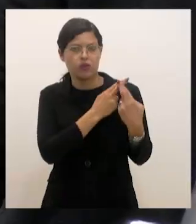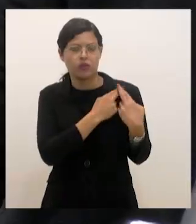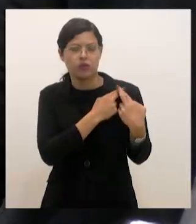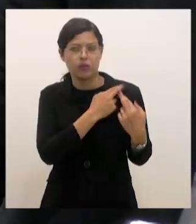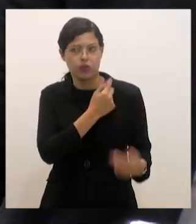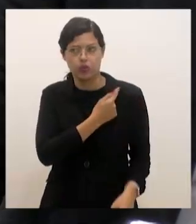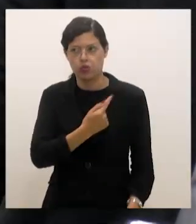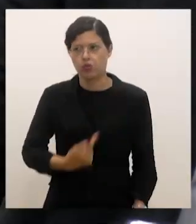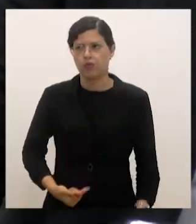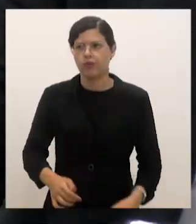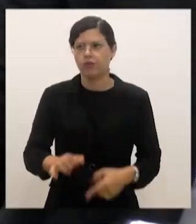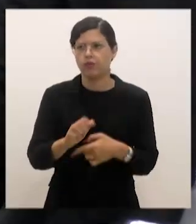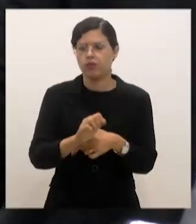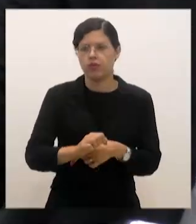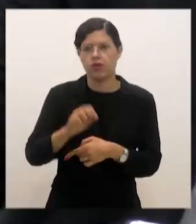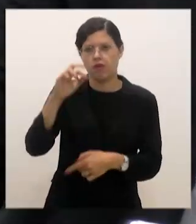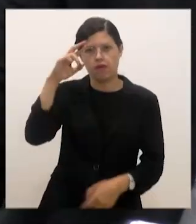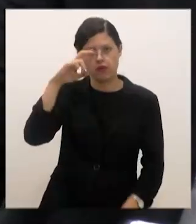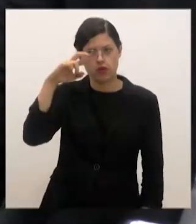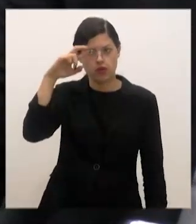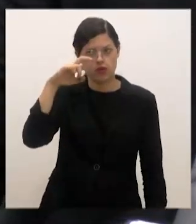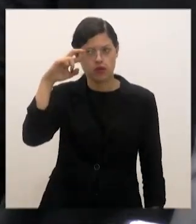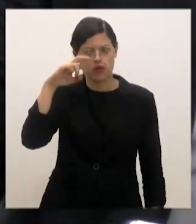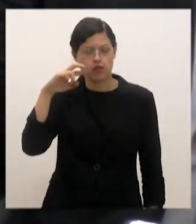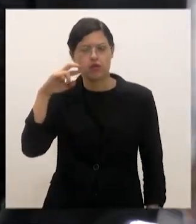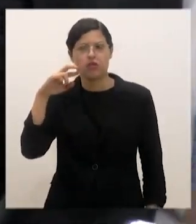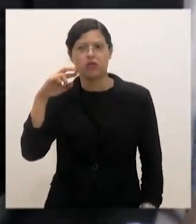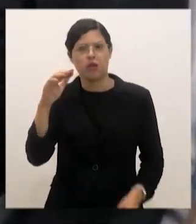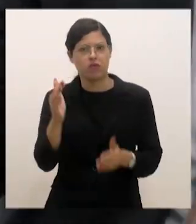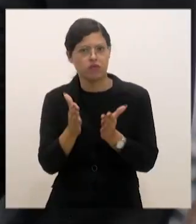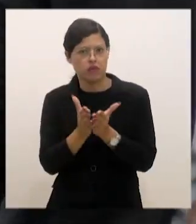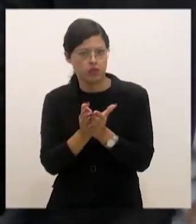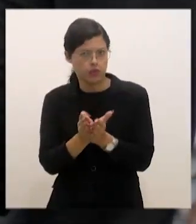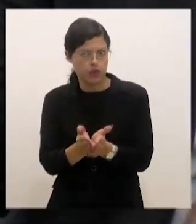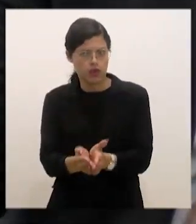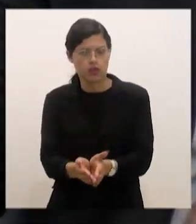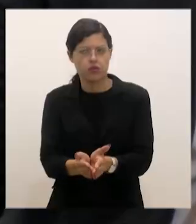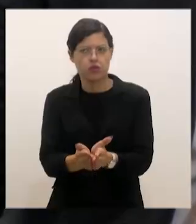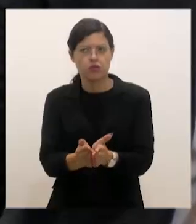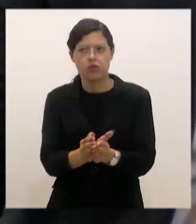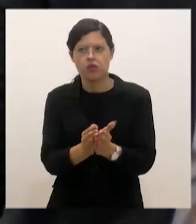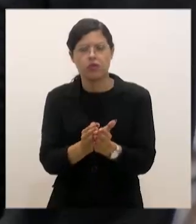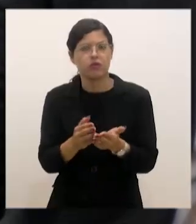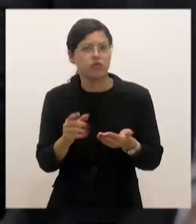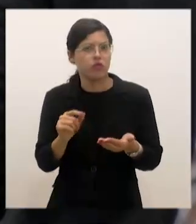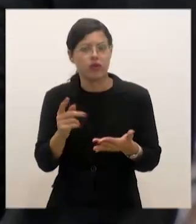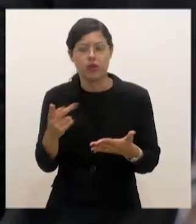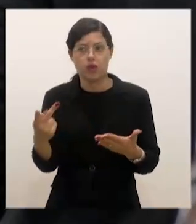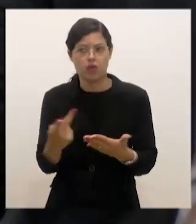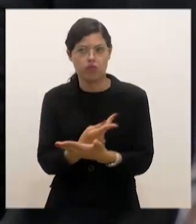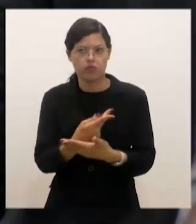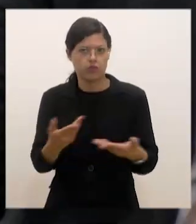Estado essa fiscalização das embarcações. O que acontece hoje,